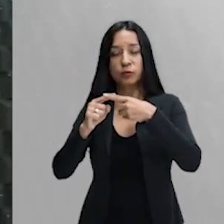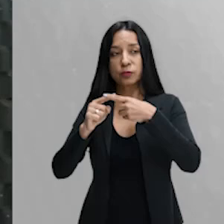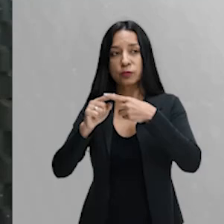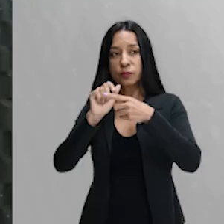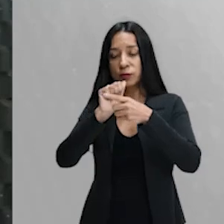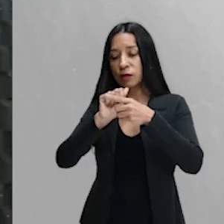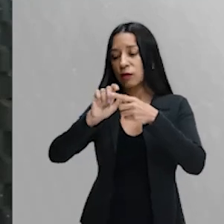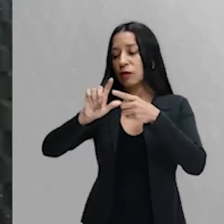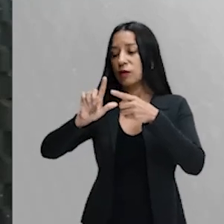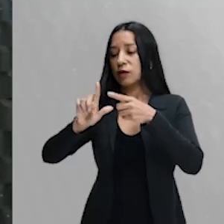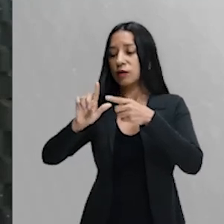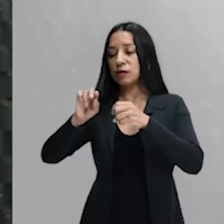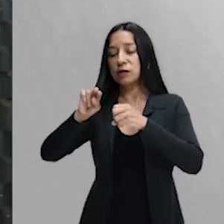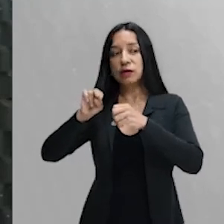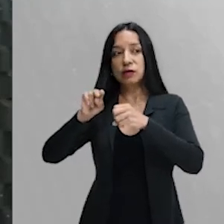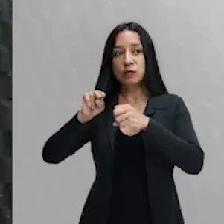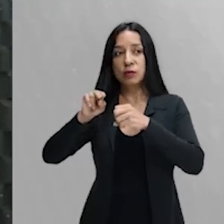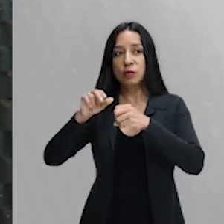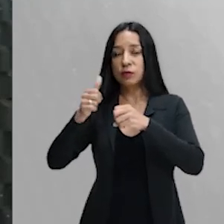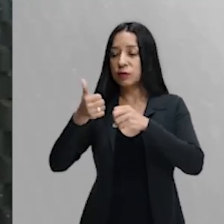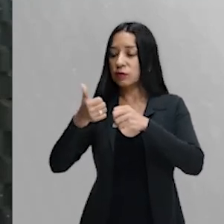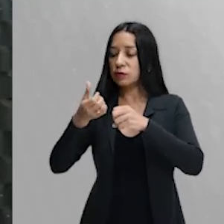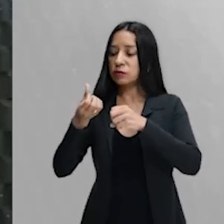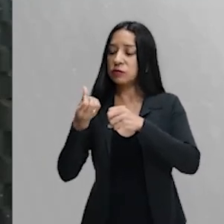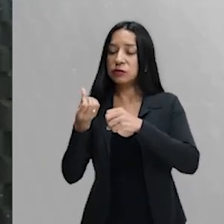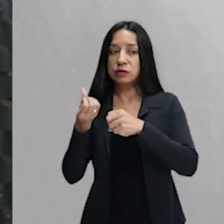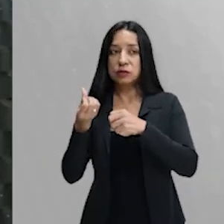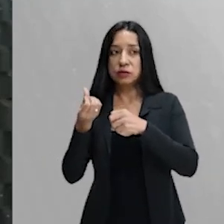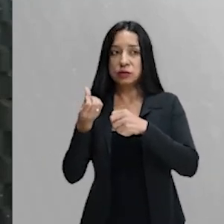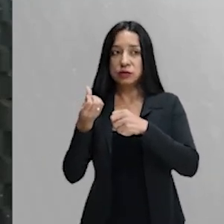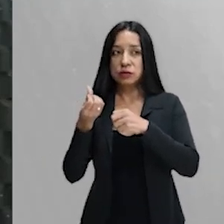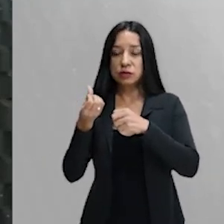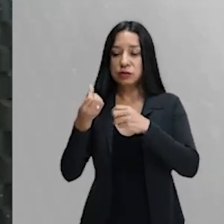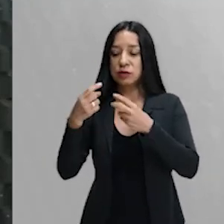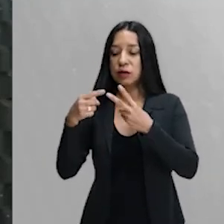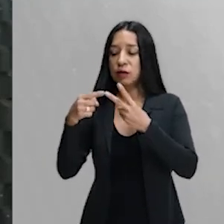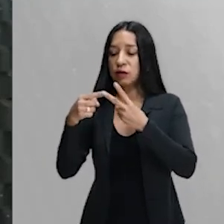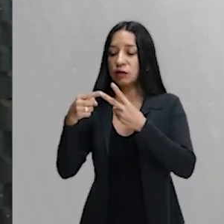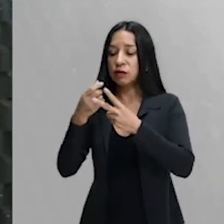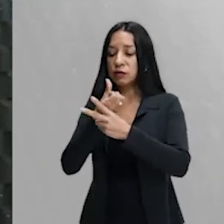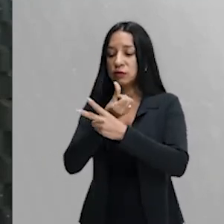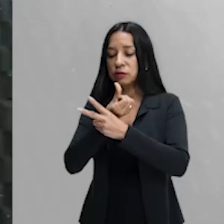lateral vai ser igual a 16, né? Raiz de 3